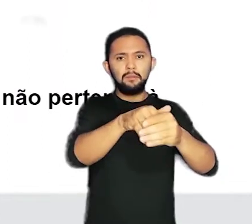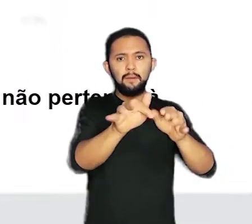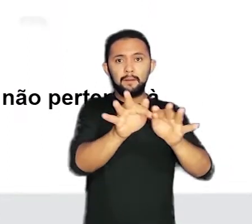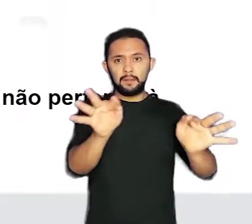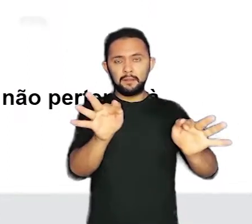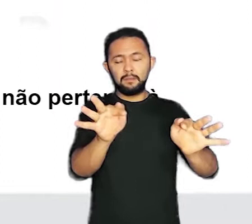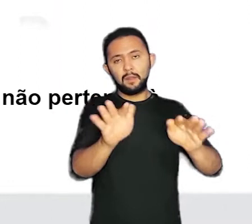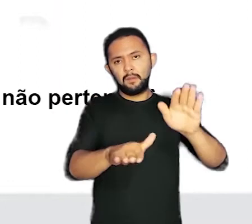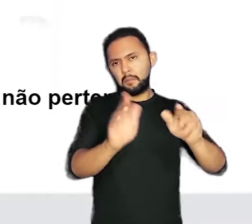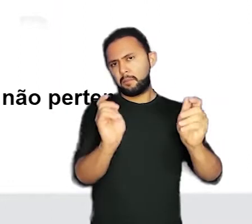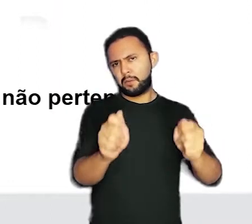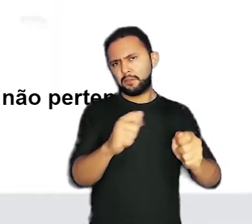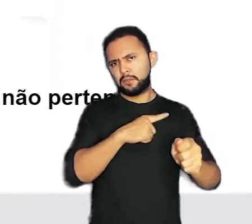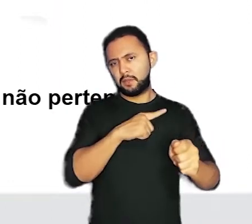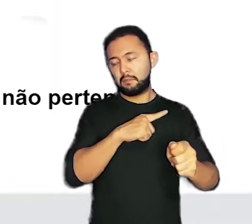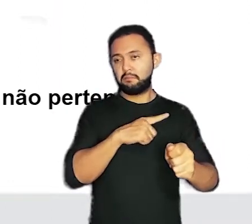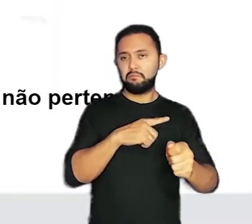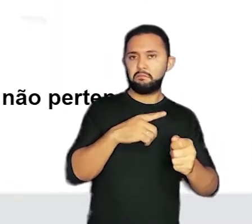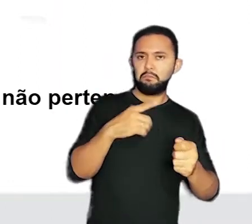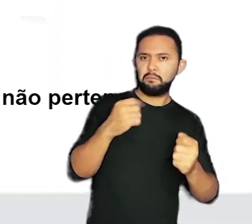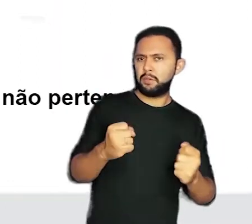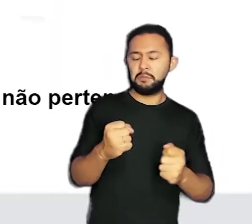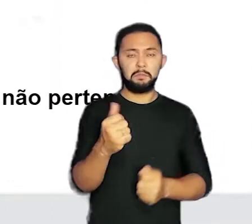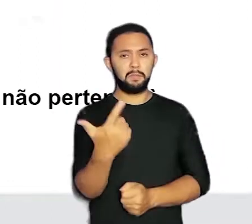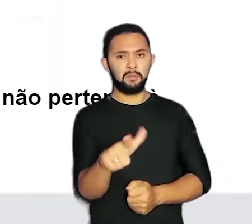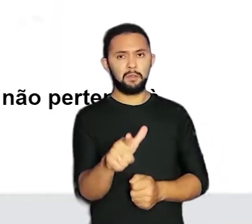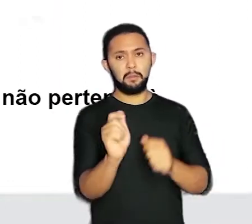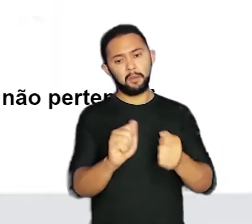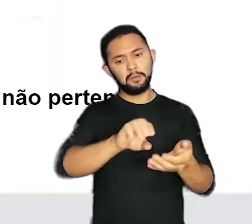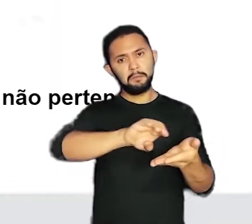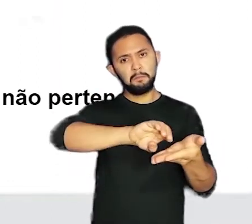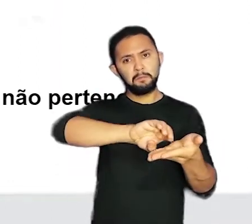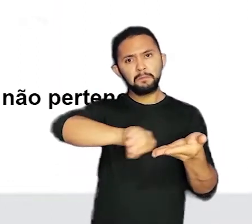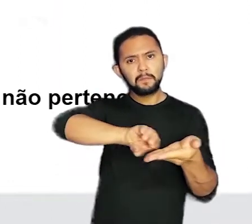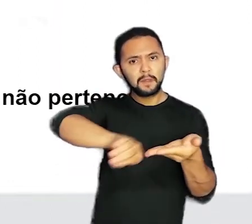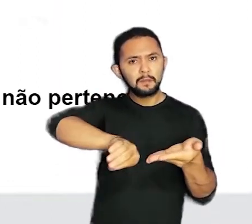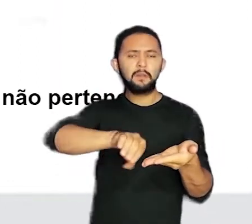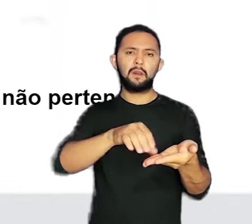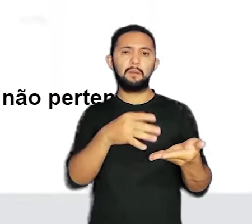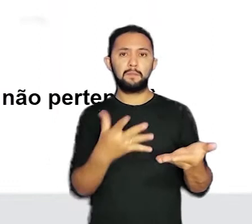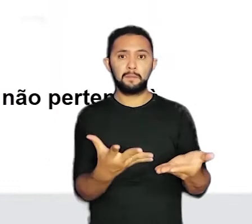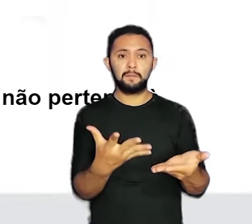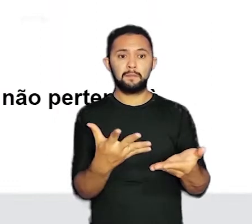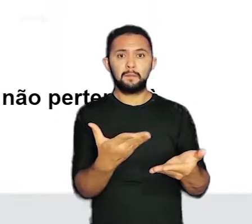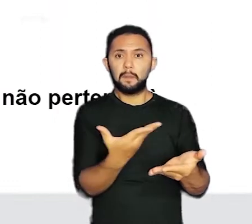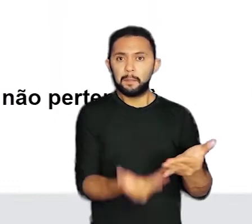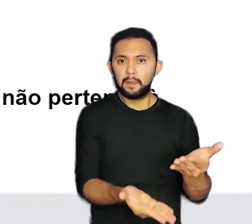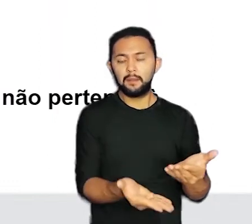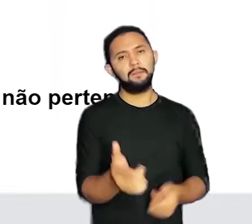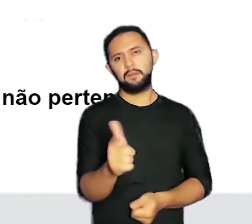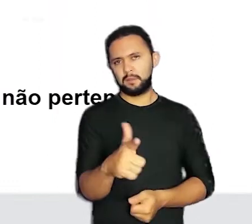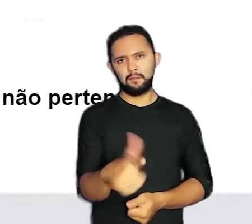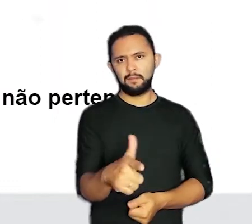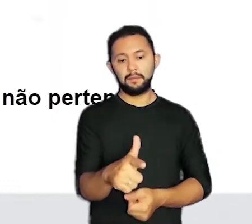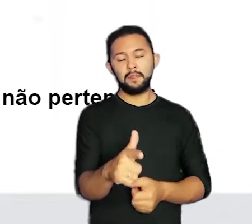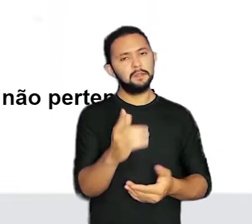oração, tá? Os termos acessórios, eles podem ser retirados dentro da oração, e aí não vai ter nenhum prejuízo